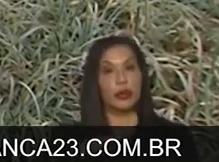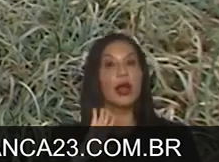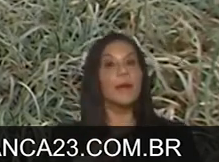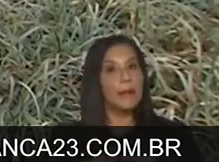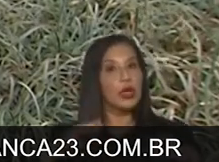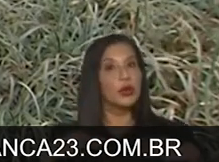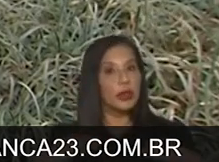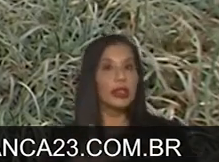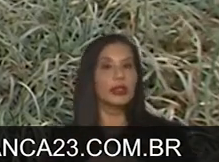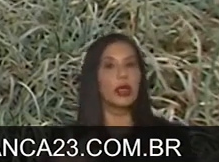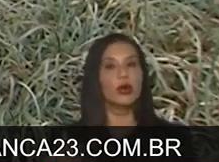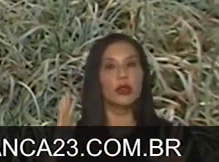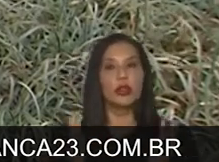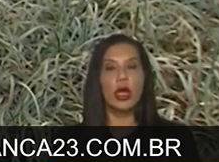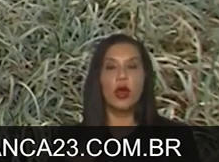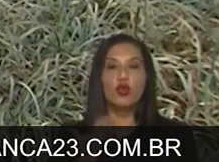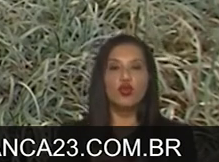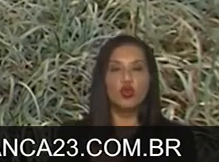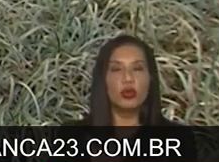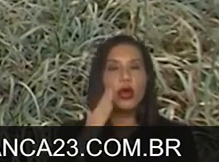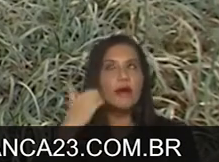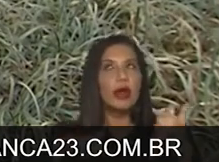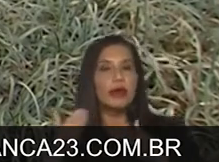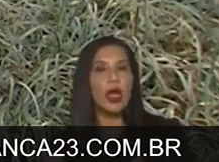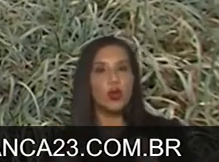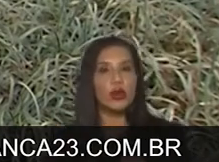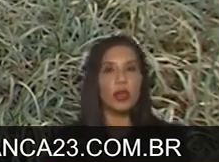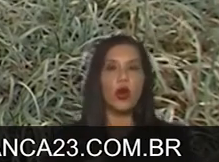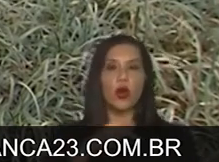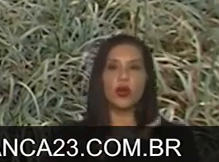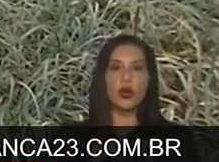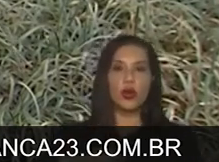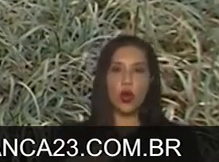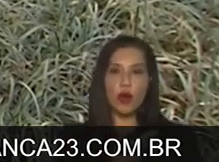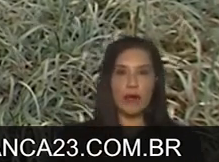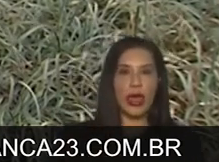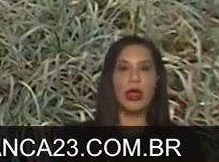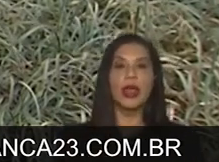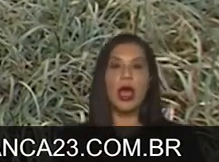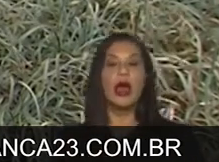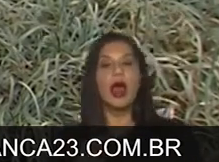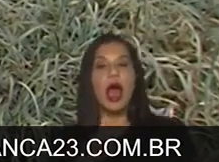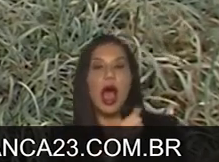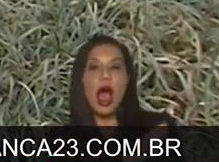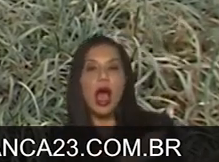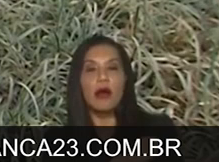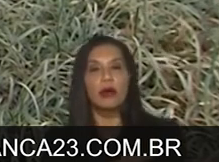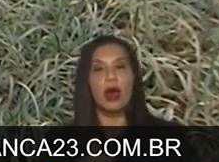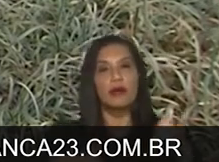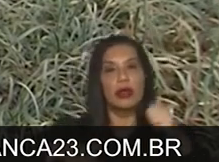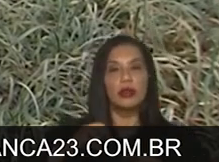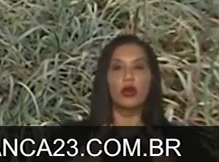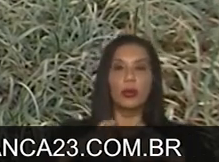já estuda sua inclusão na rede pública. Em nota, a pasta informou que o produto deve ser avaliado pela Comissão Nacional